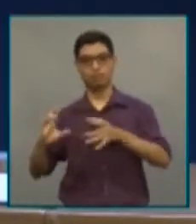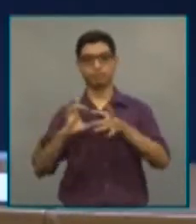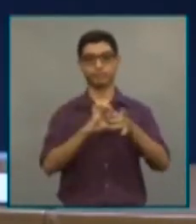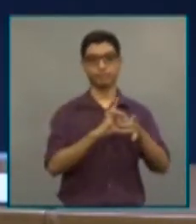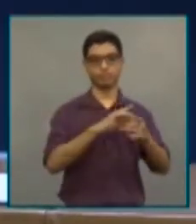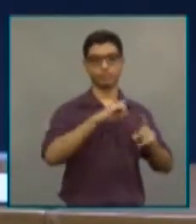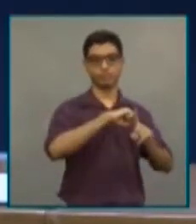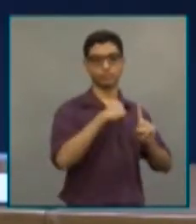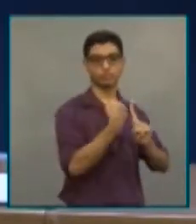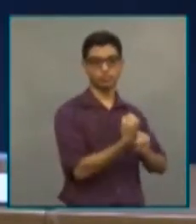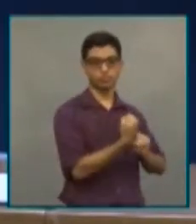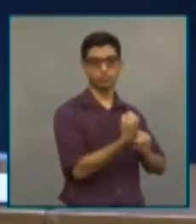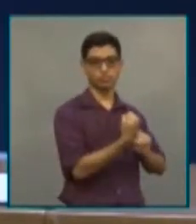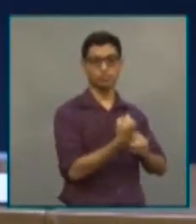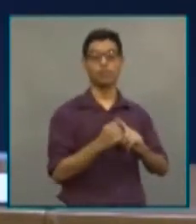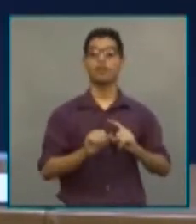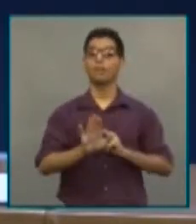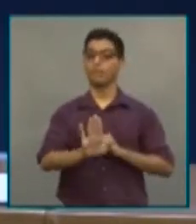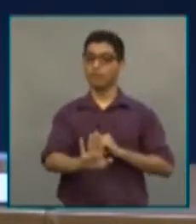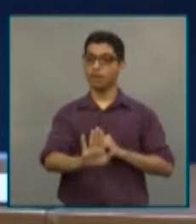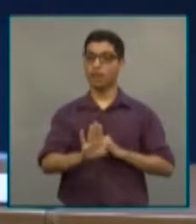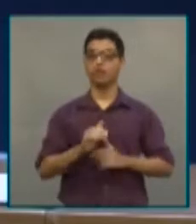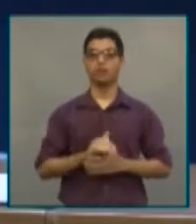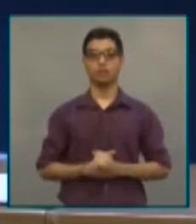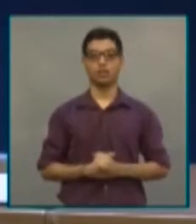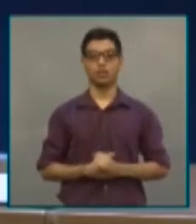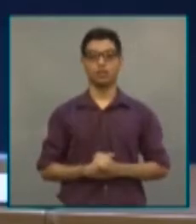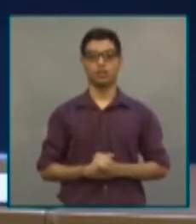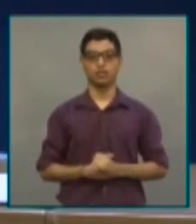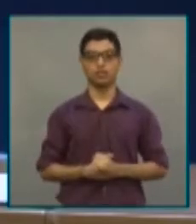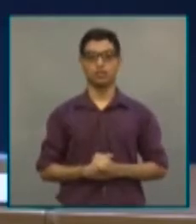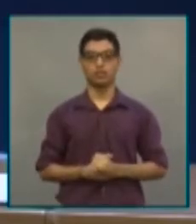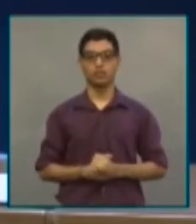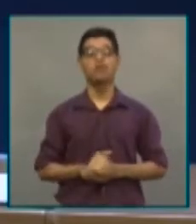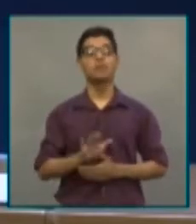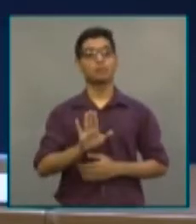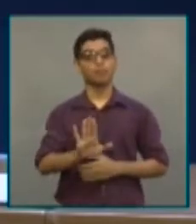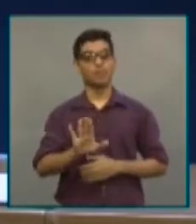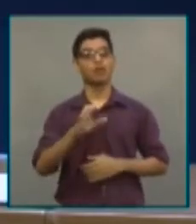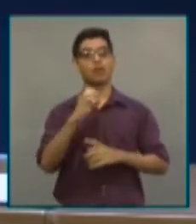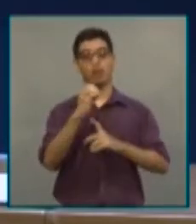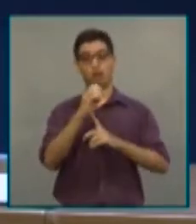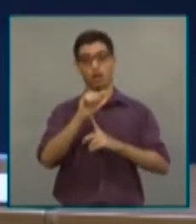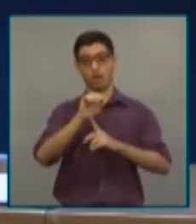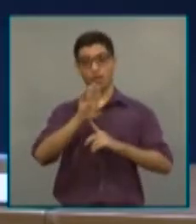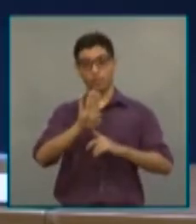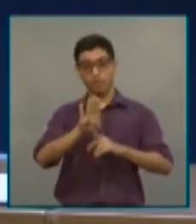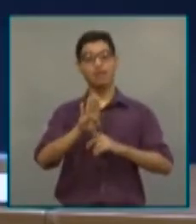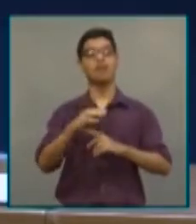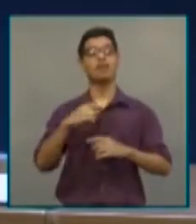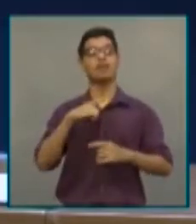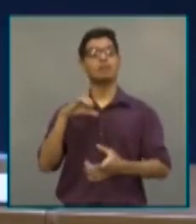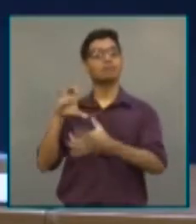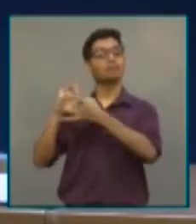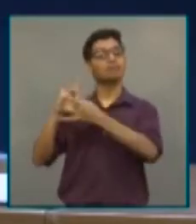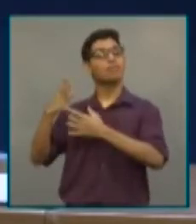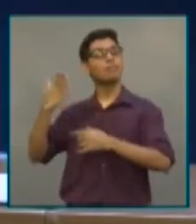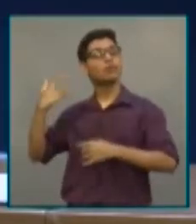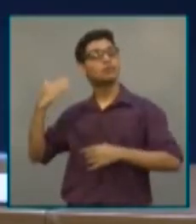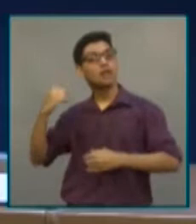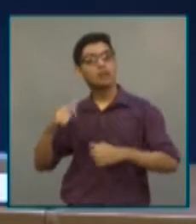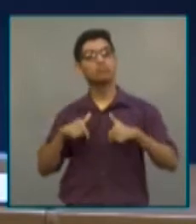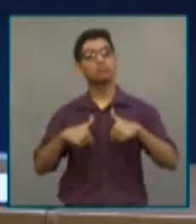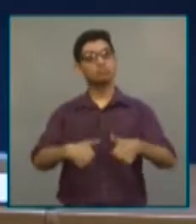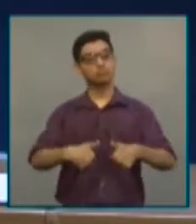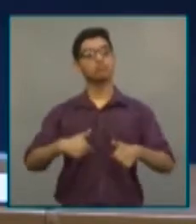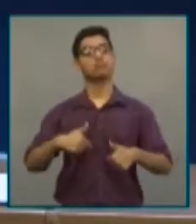Agora, nós precisamos resgatar o papel da OAB ao seu verdadeiro protagonismo histórico. Hoje, nós vemos uma OAB